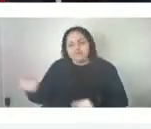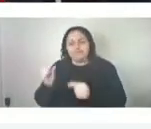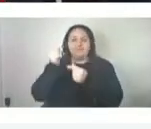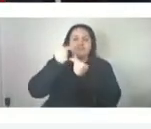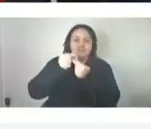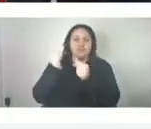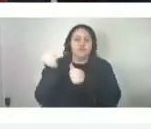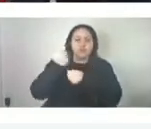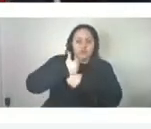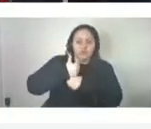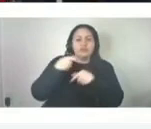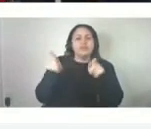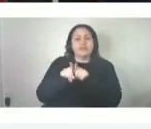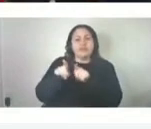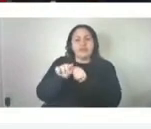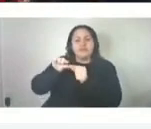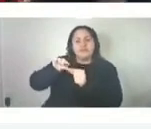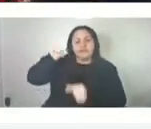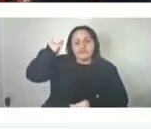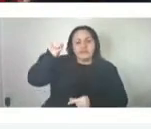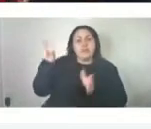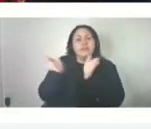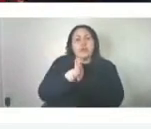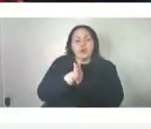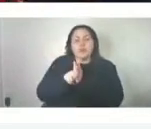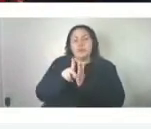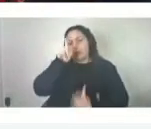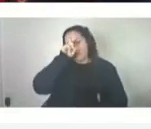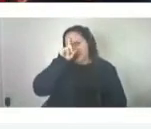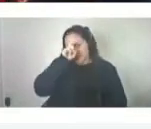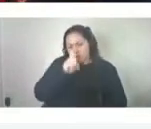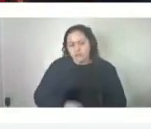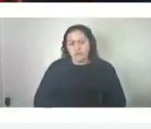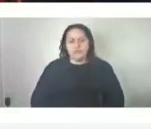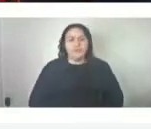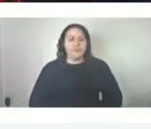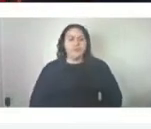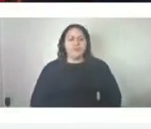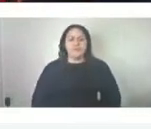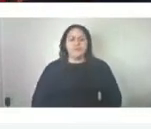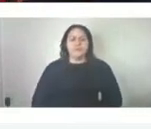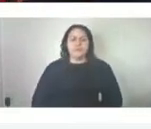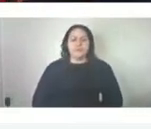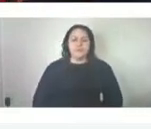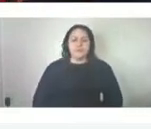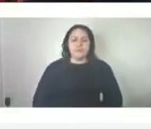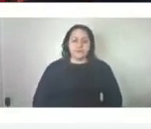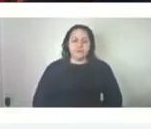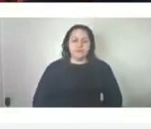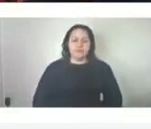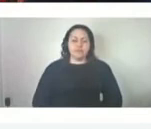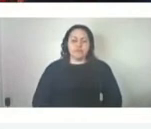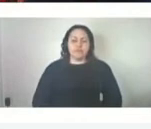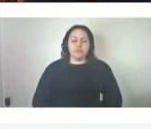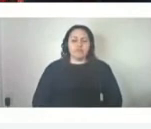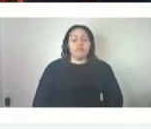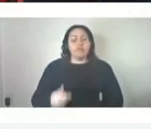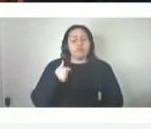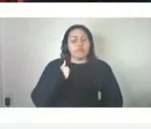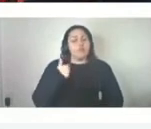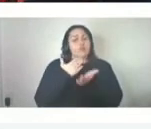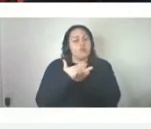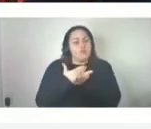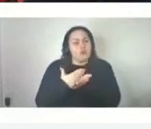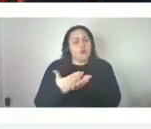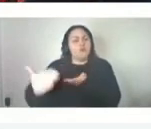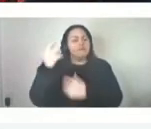e o bronquinho do hospital. Pode passar? Bom, avancei um pouco mais, comecei a trabalhar com